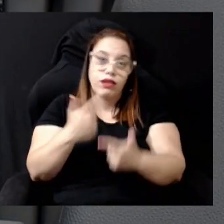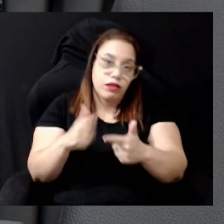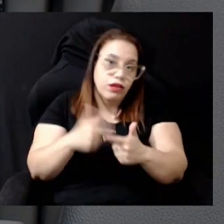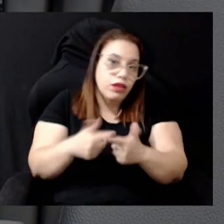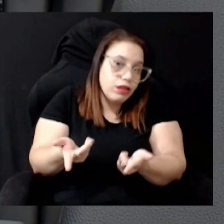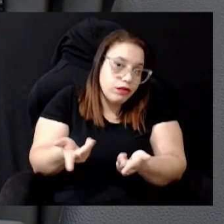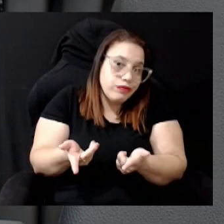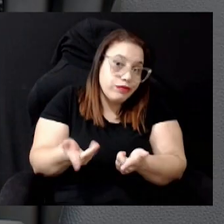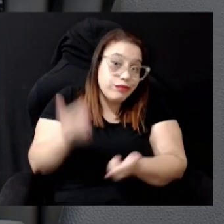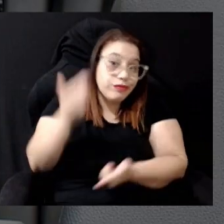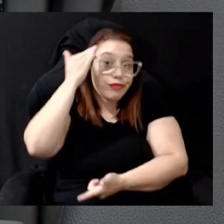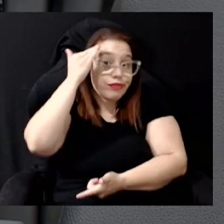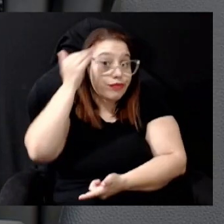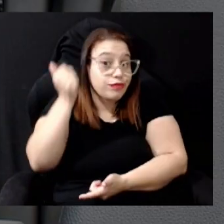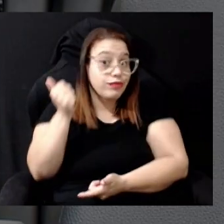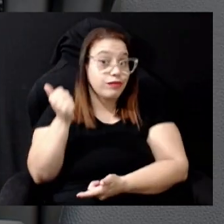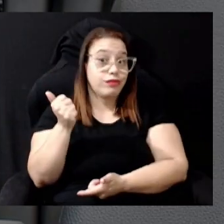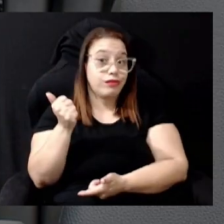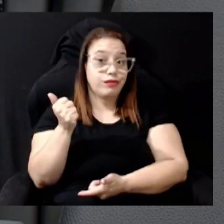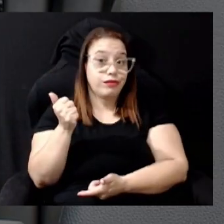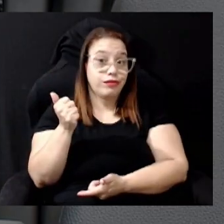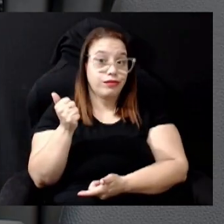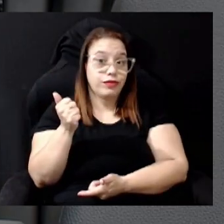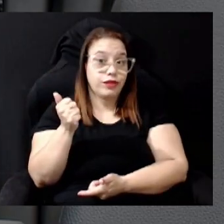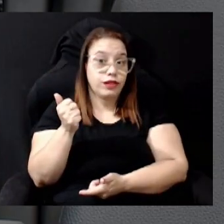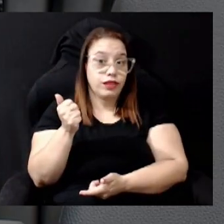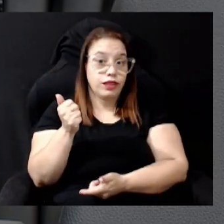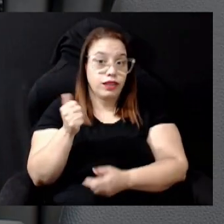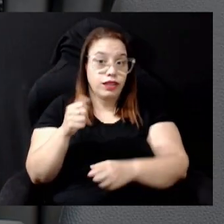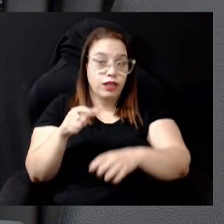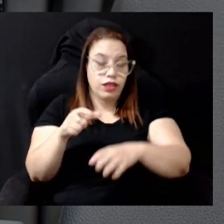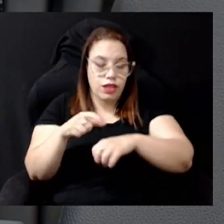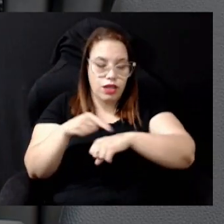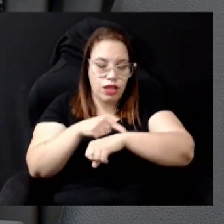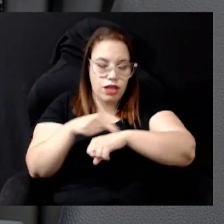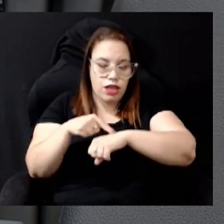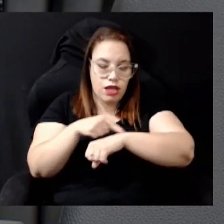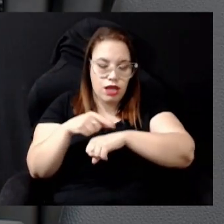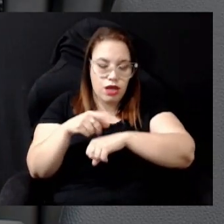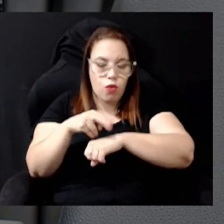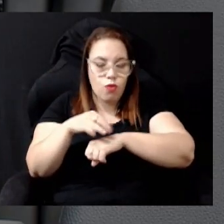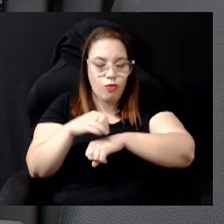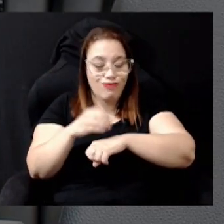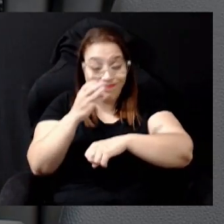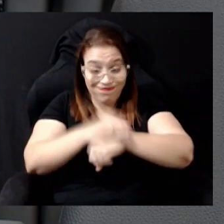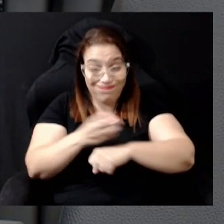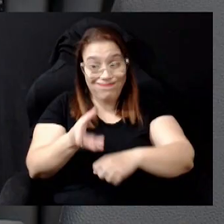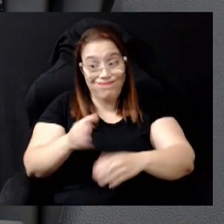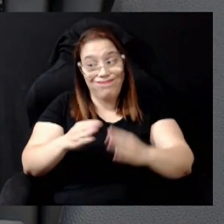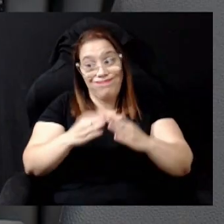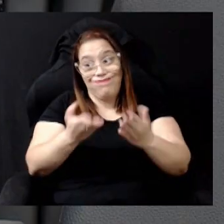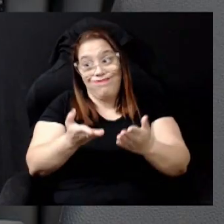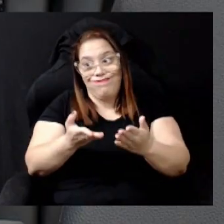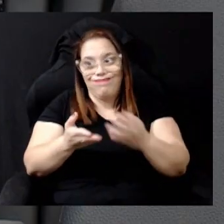sabe, não é? O buraco na porta de casa incomoda para danar, né? Então, o recap resolveu